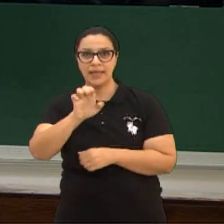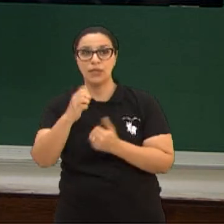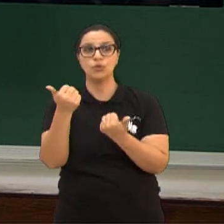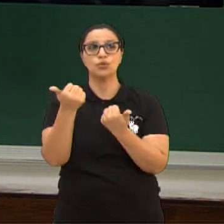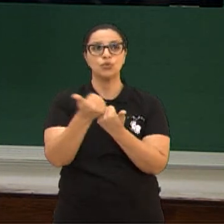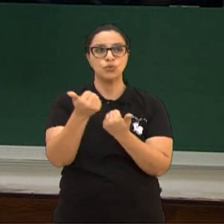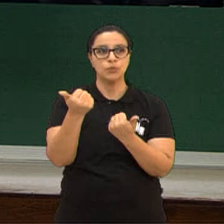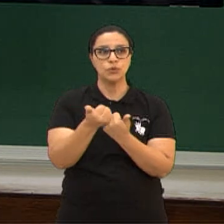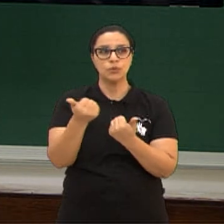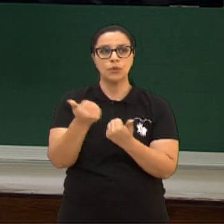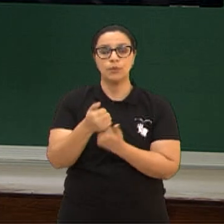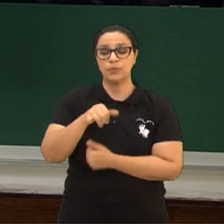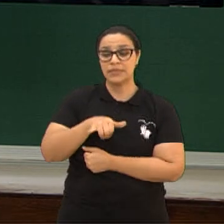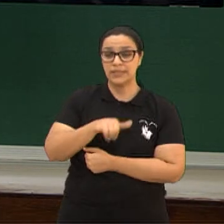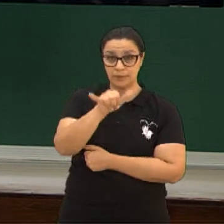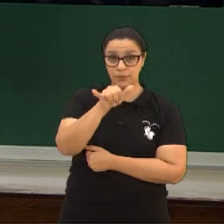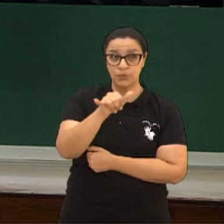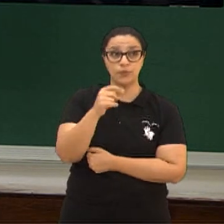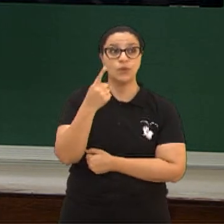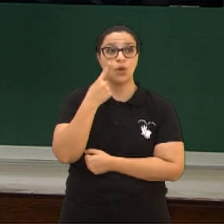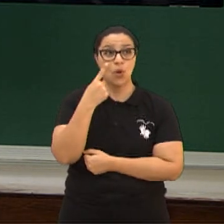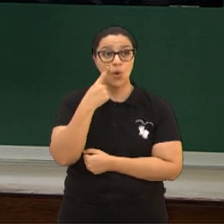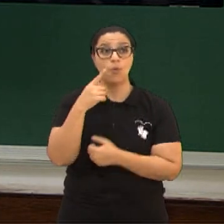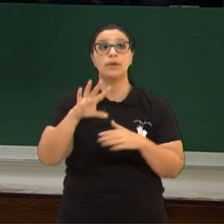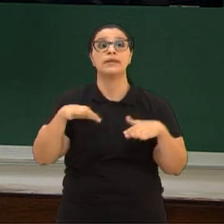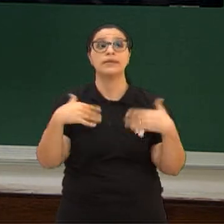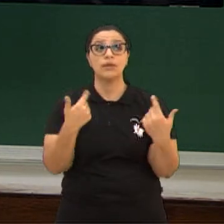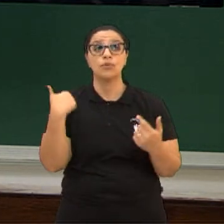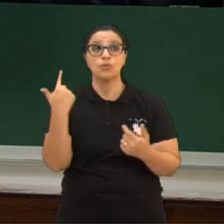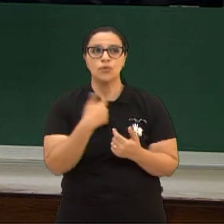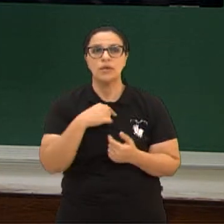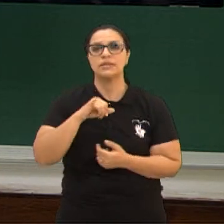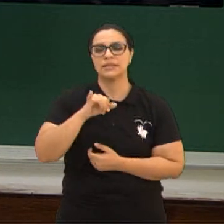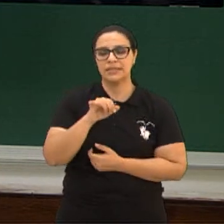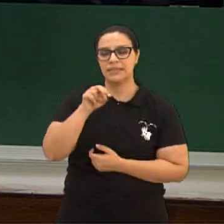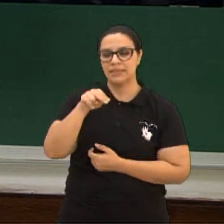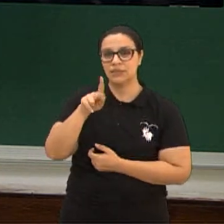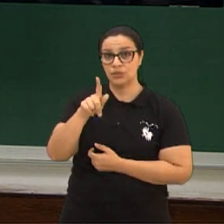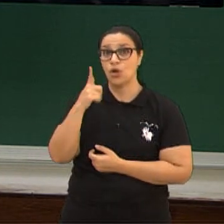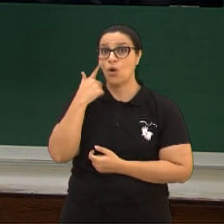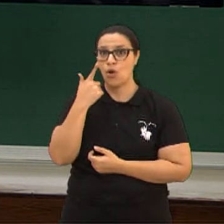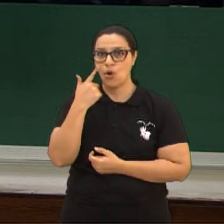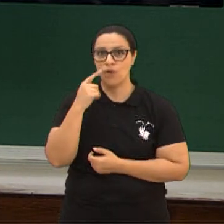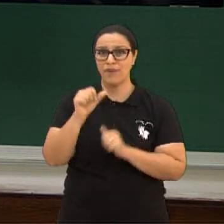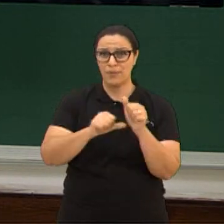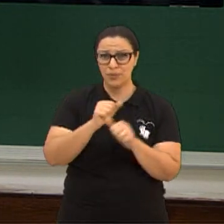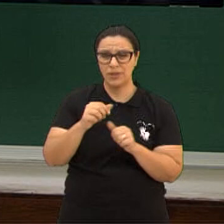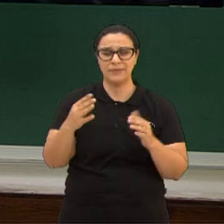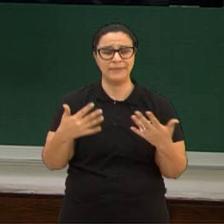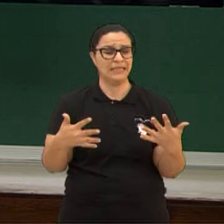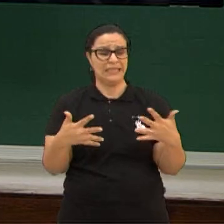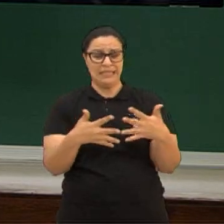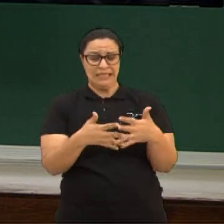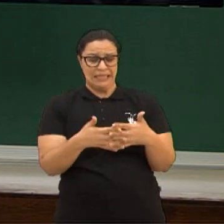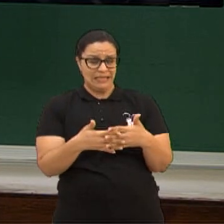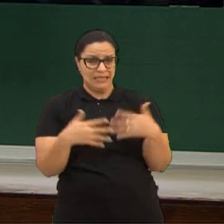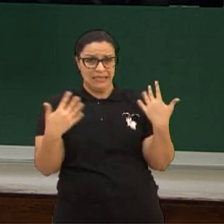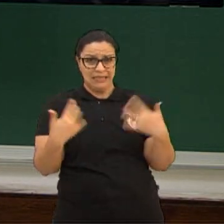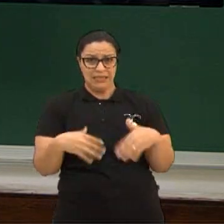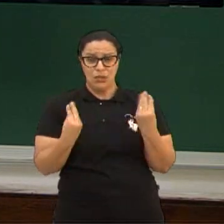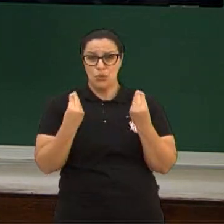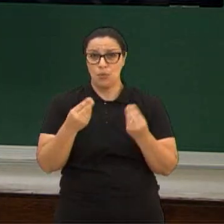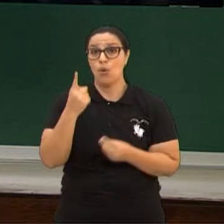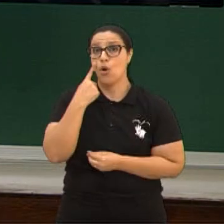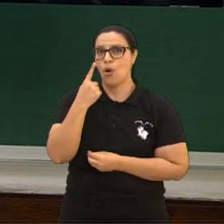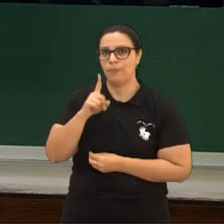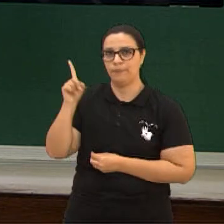substituímos por y, e daí é que nós vamos colocar o ing. Ai, teacher, agora está ficando confuso, como